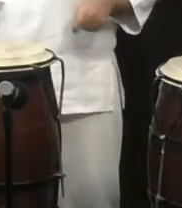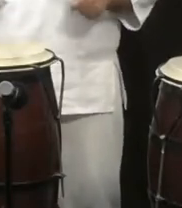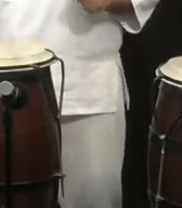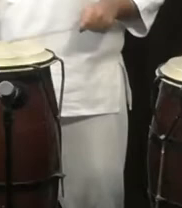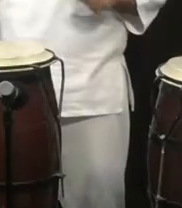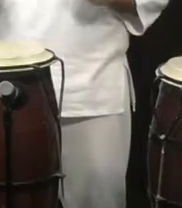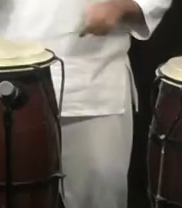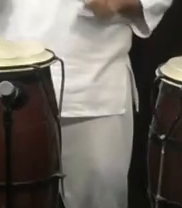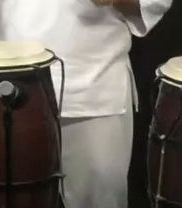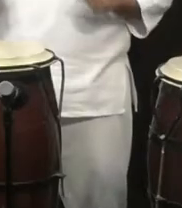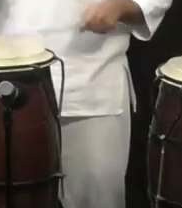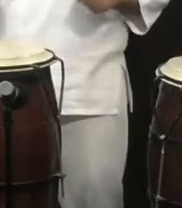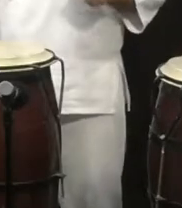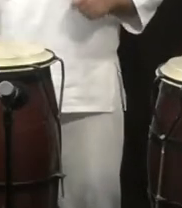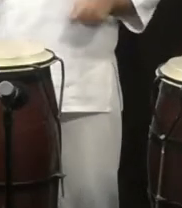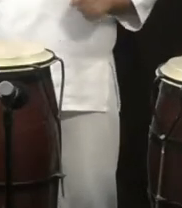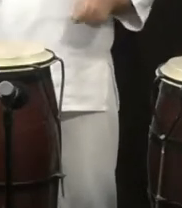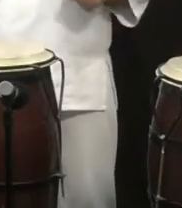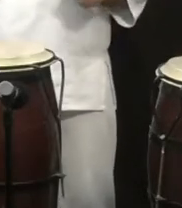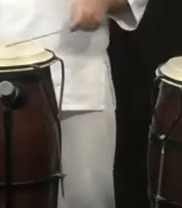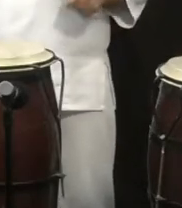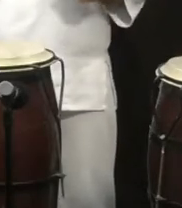E aí